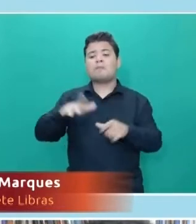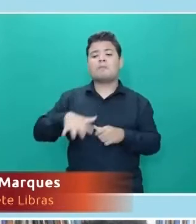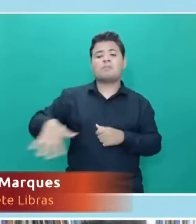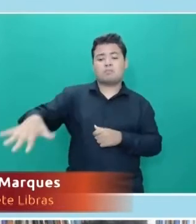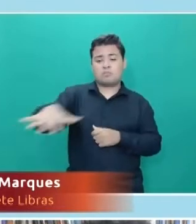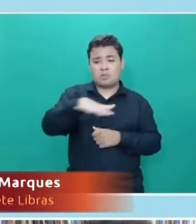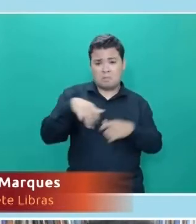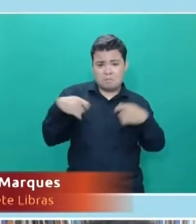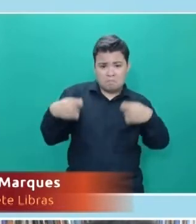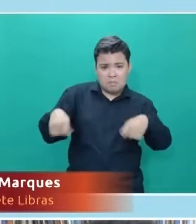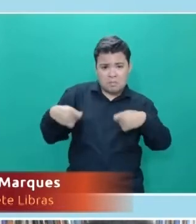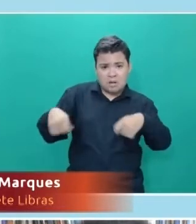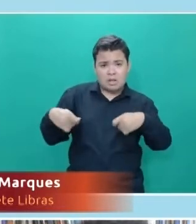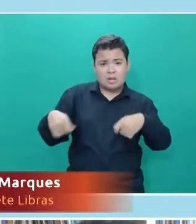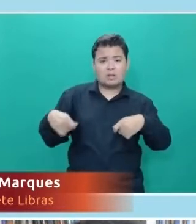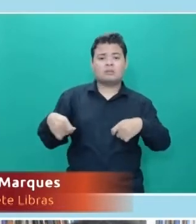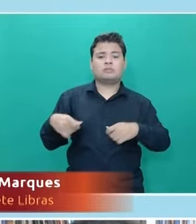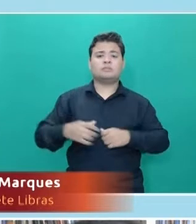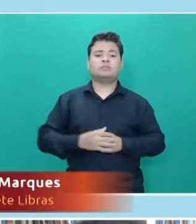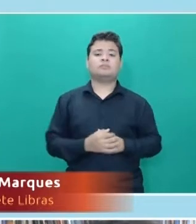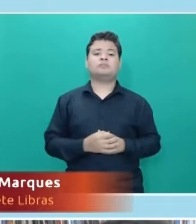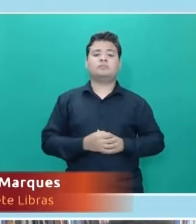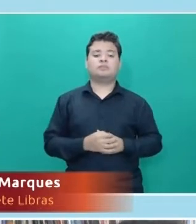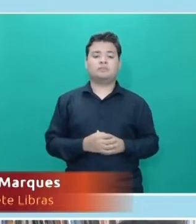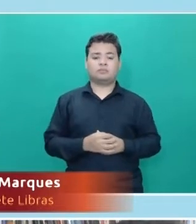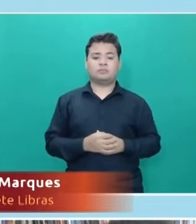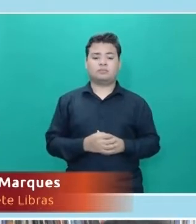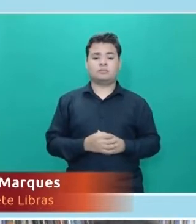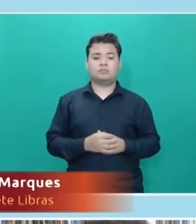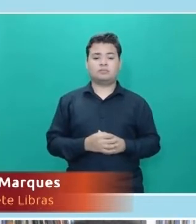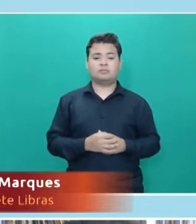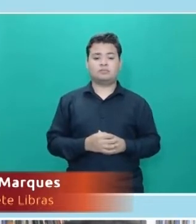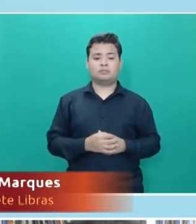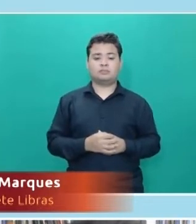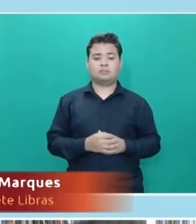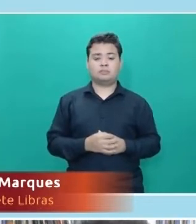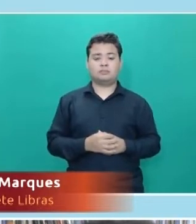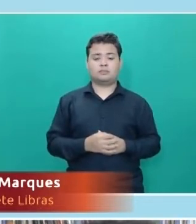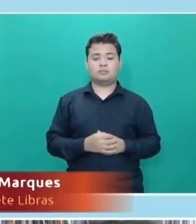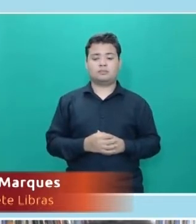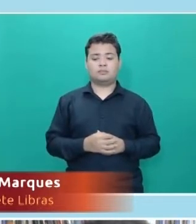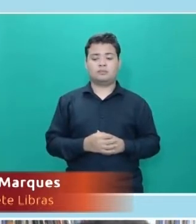carentes, gente do BPC que está com a LOAS, Lei Orgânica de Assistência Social,